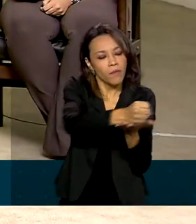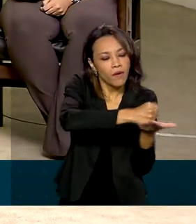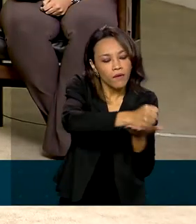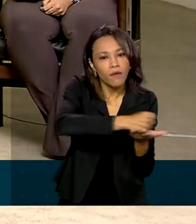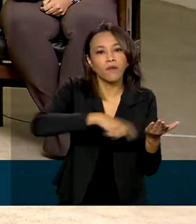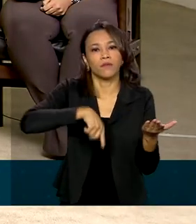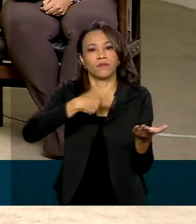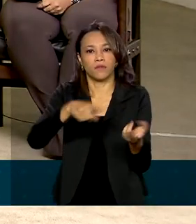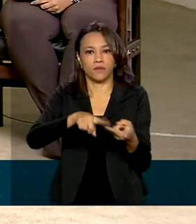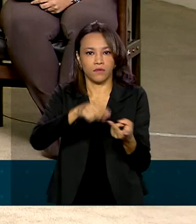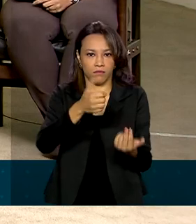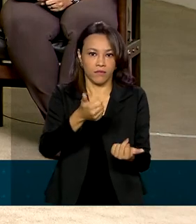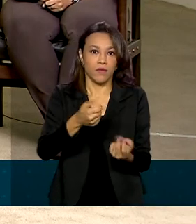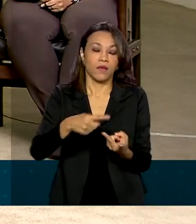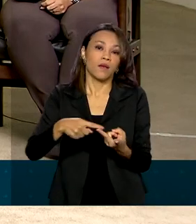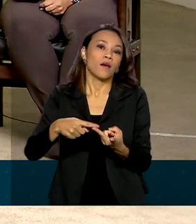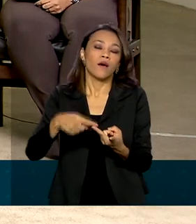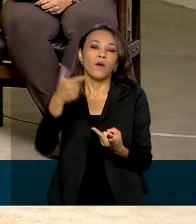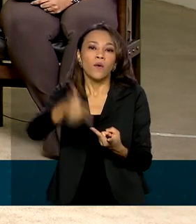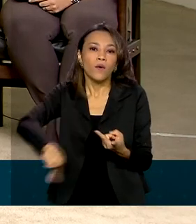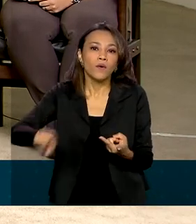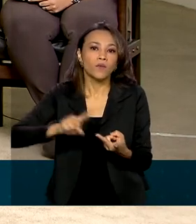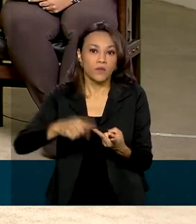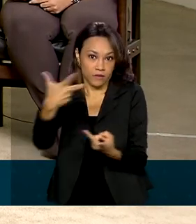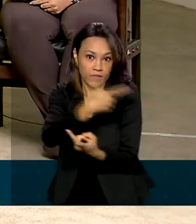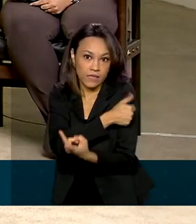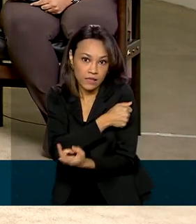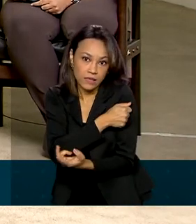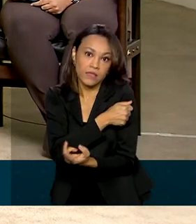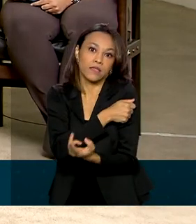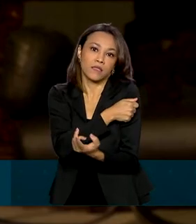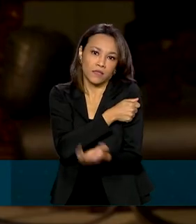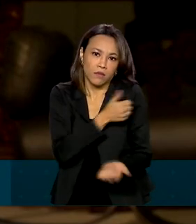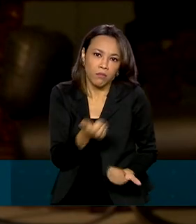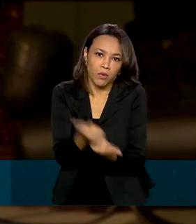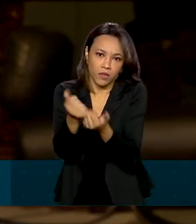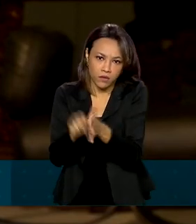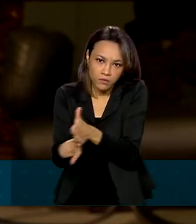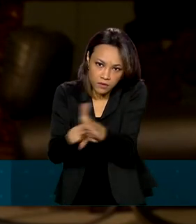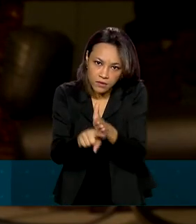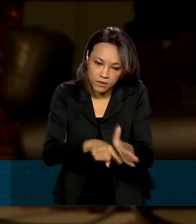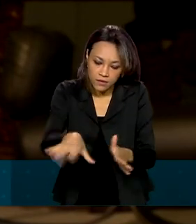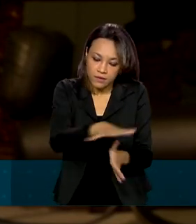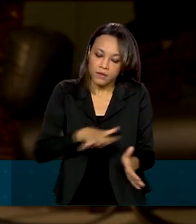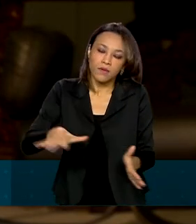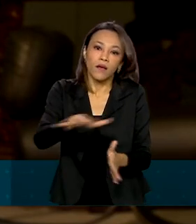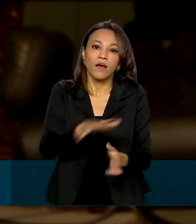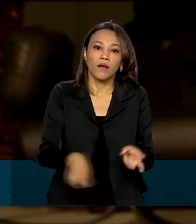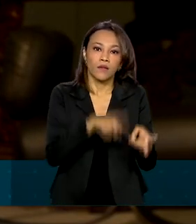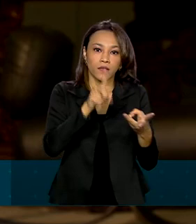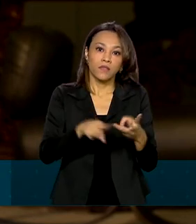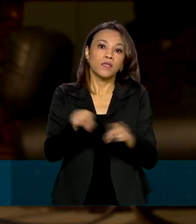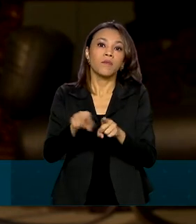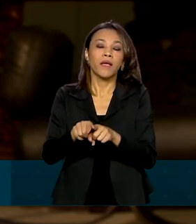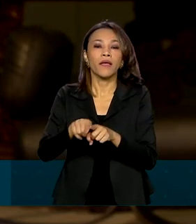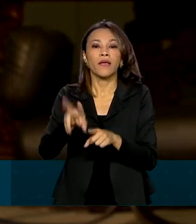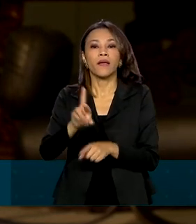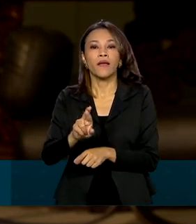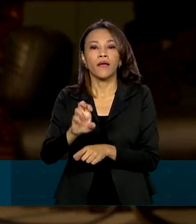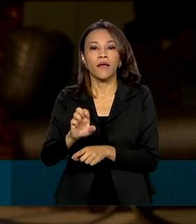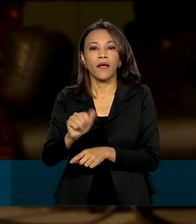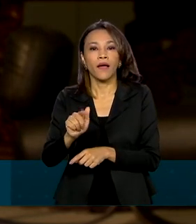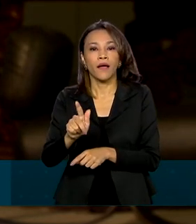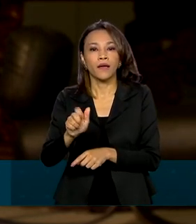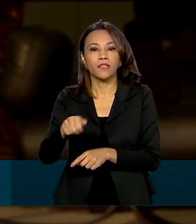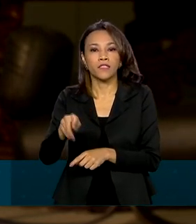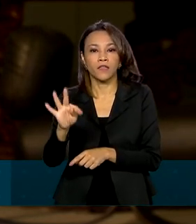sequenciamento do vírus, em vacinas, no desenvolvimento de vacinas e no desenvolvimento de reagentes. Além disso, nós